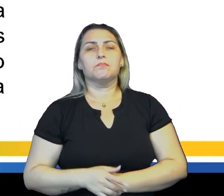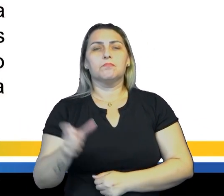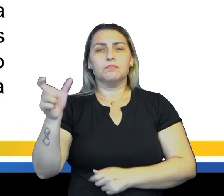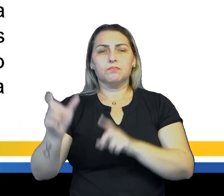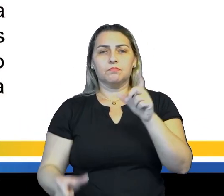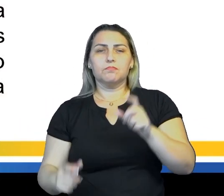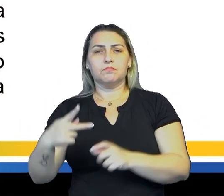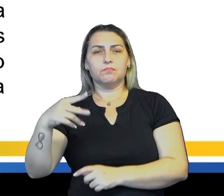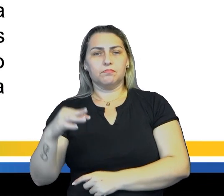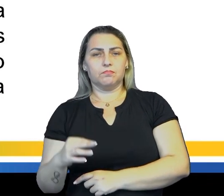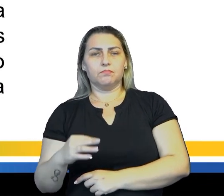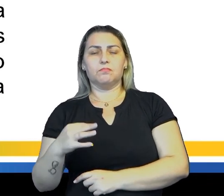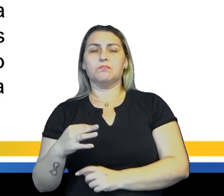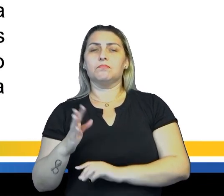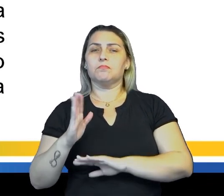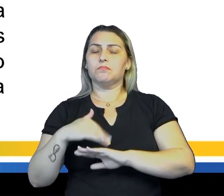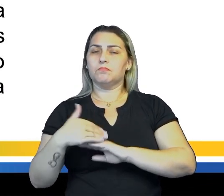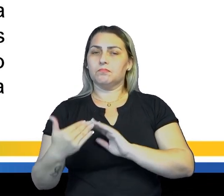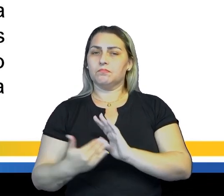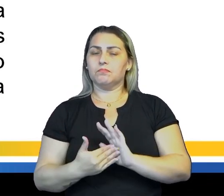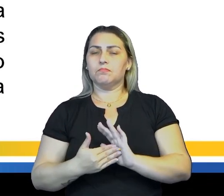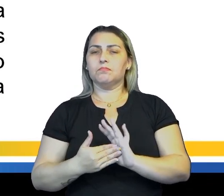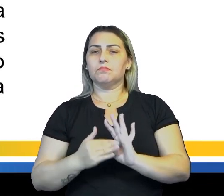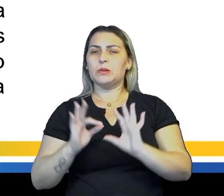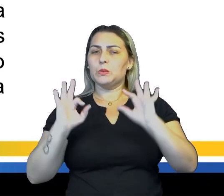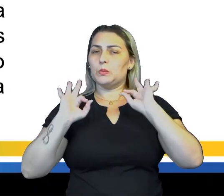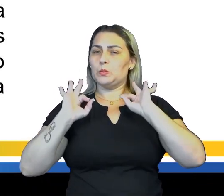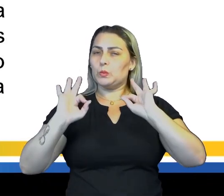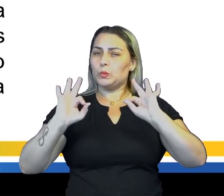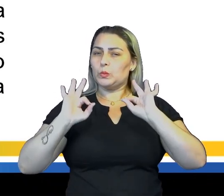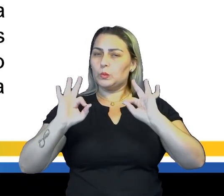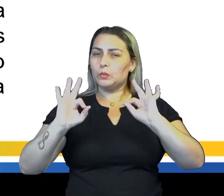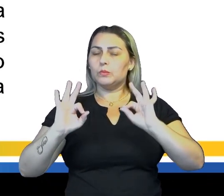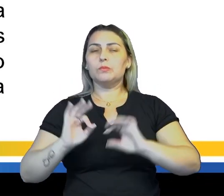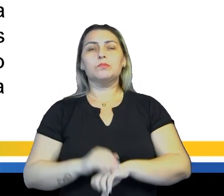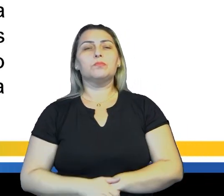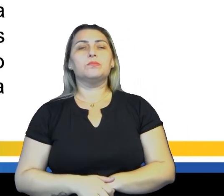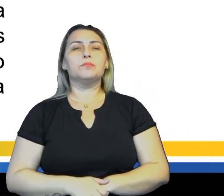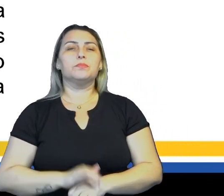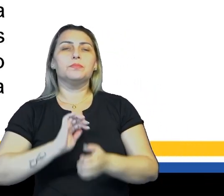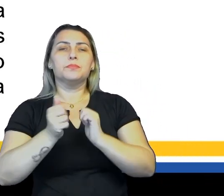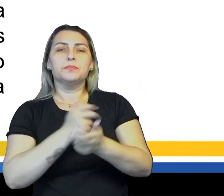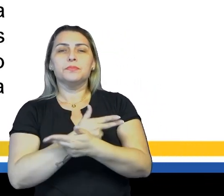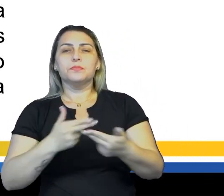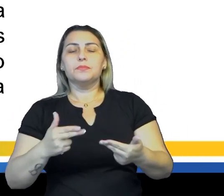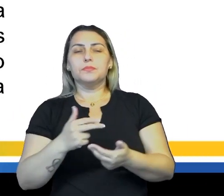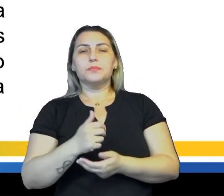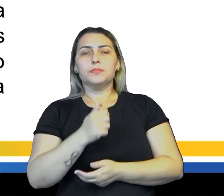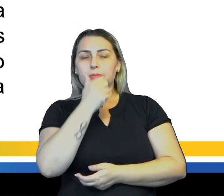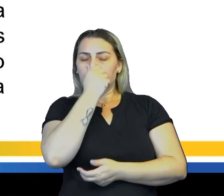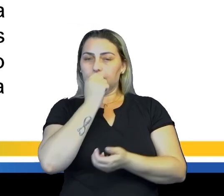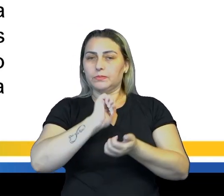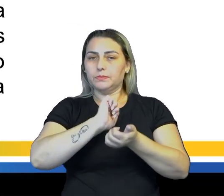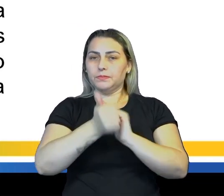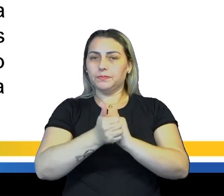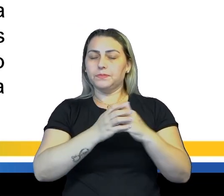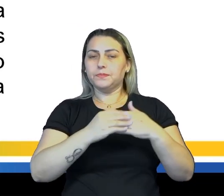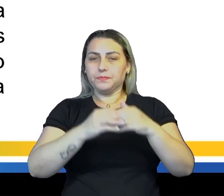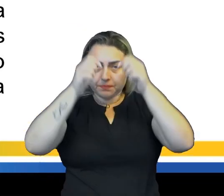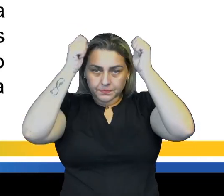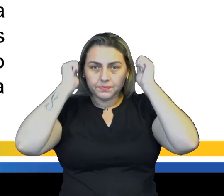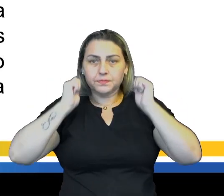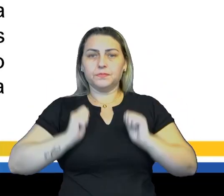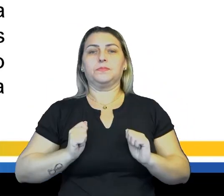atleta é pop atleta é top atleta é tudo atualmente o atletismo é considerado um dos esportes que mais traz